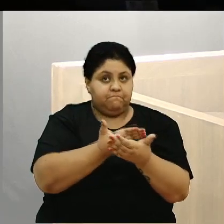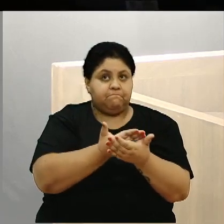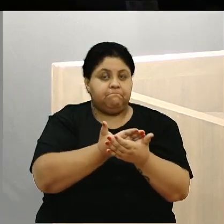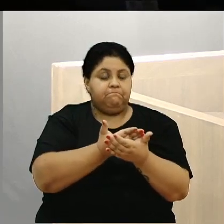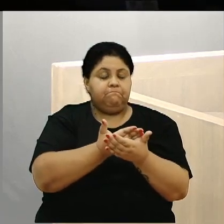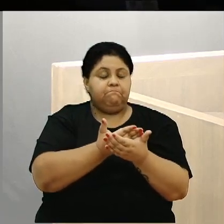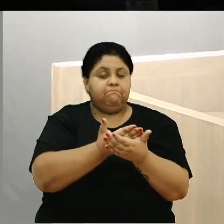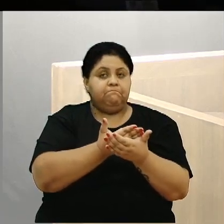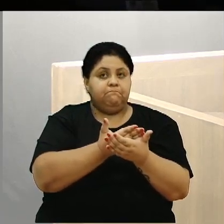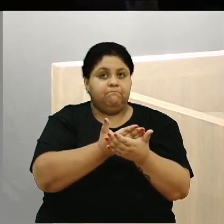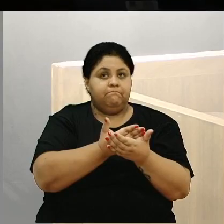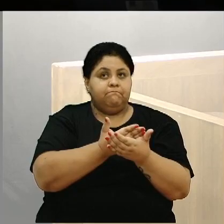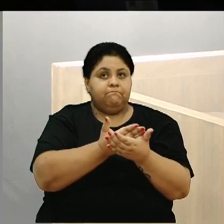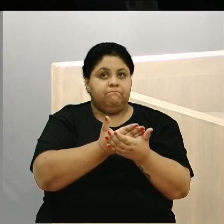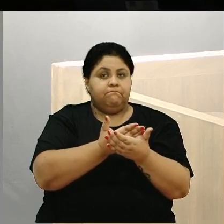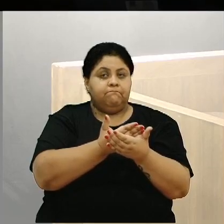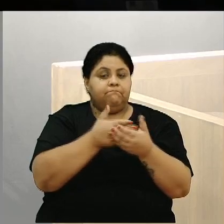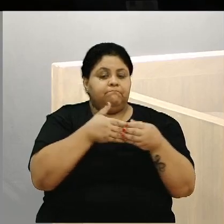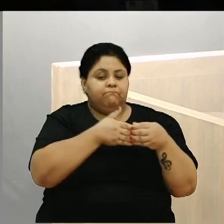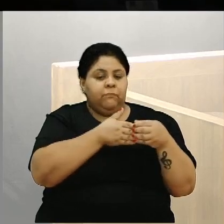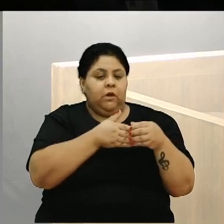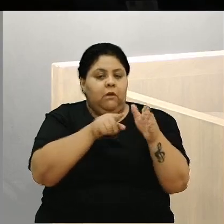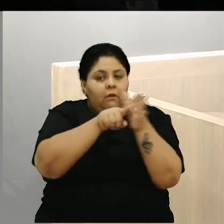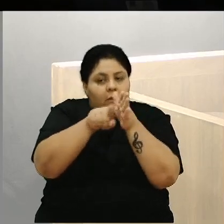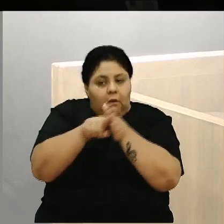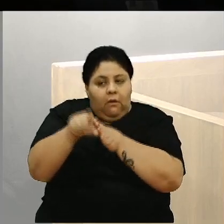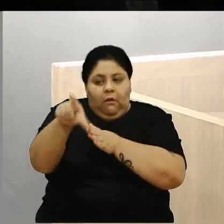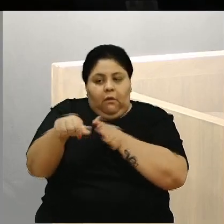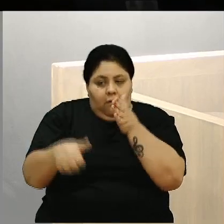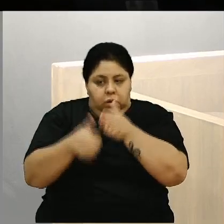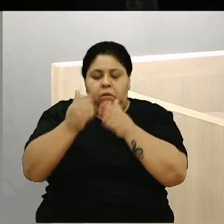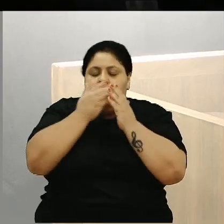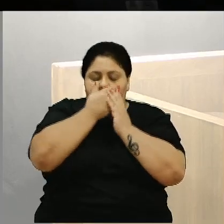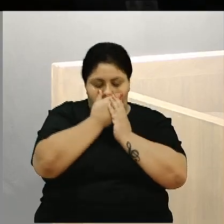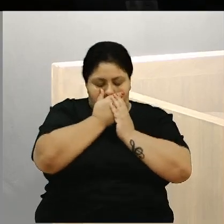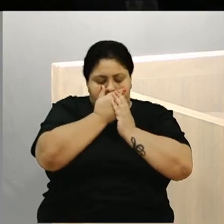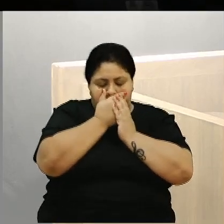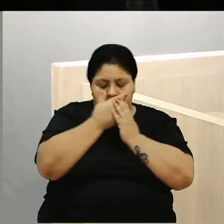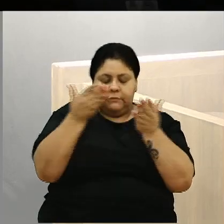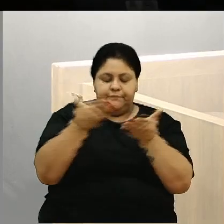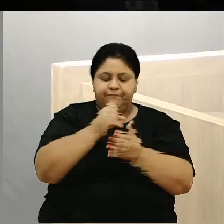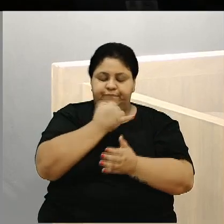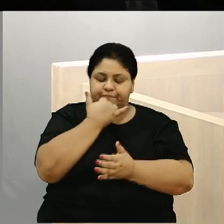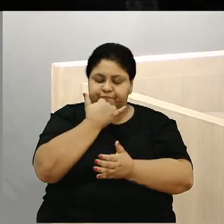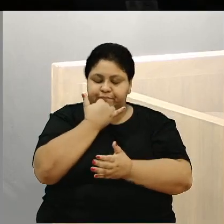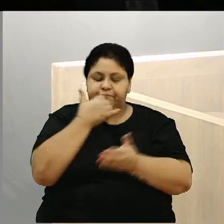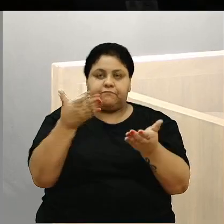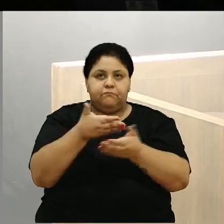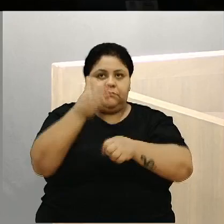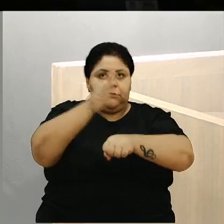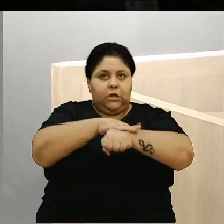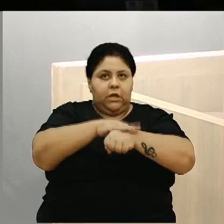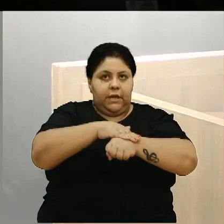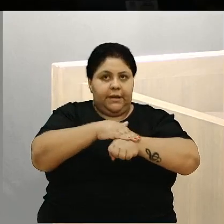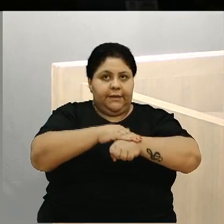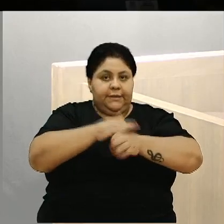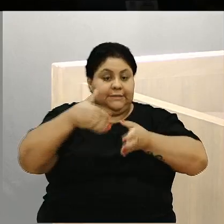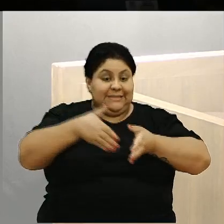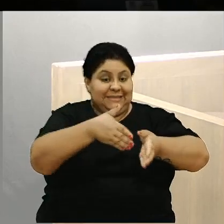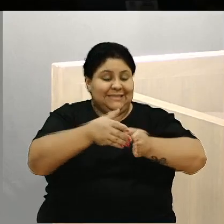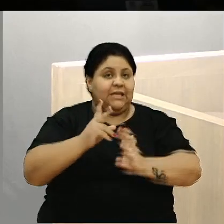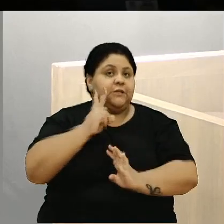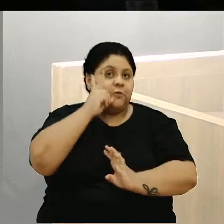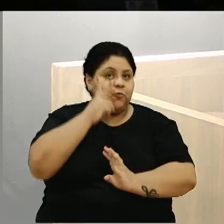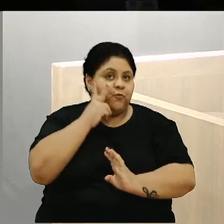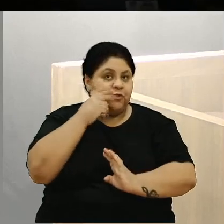campo explorando e buscando alternativas. E agora é momento também de falar da situação da Estrada do Vinho, que a gente